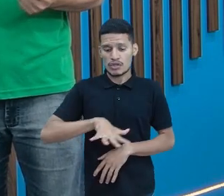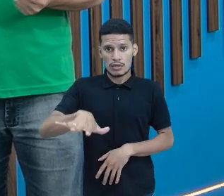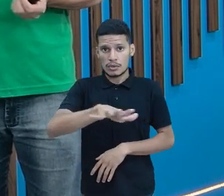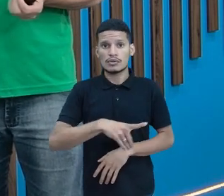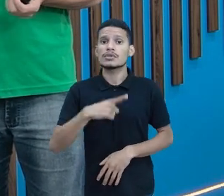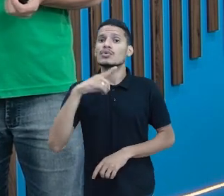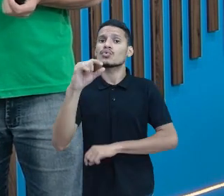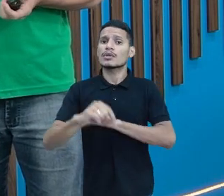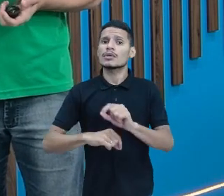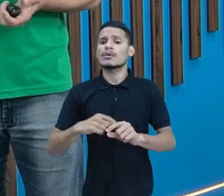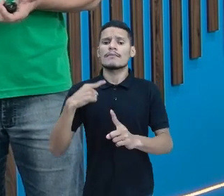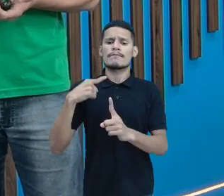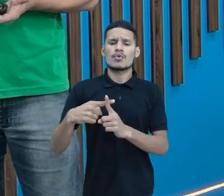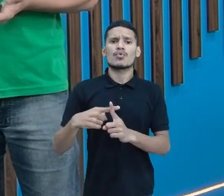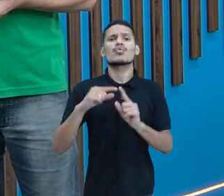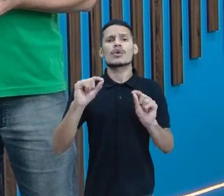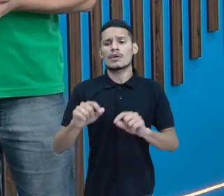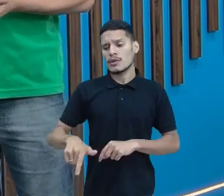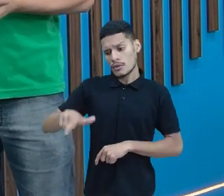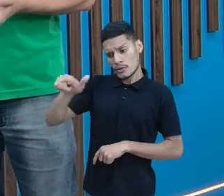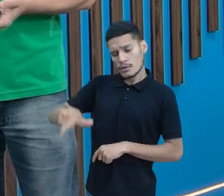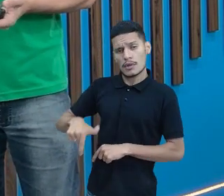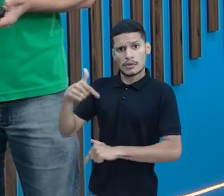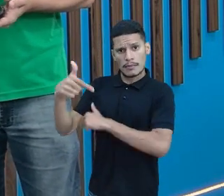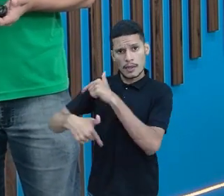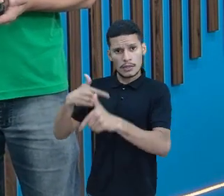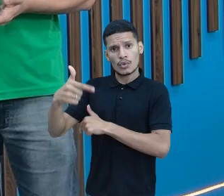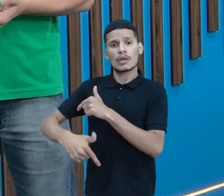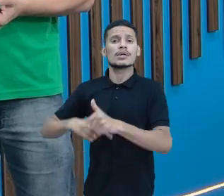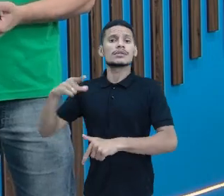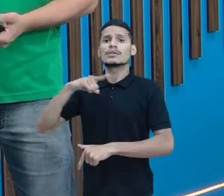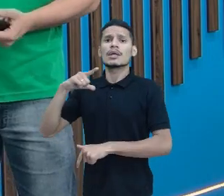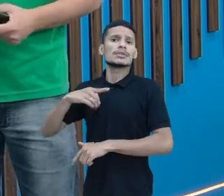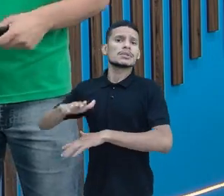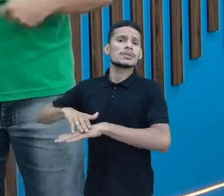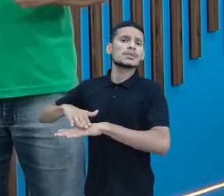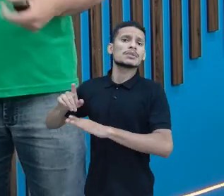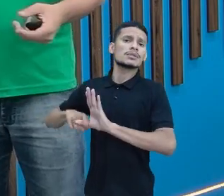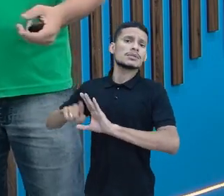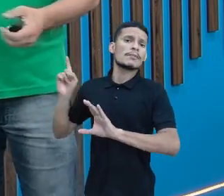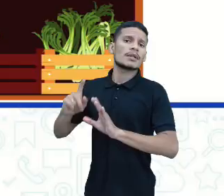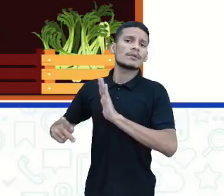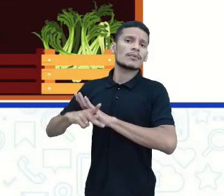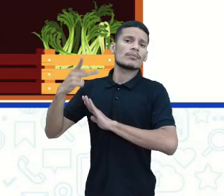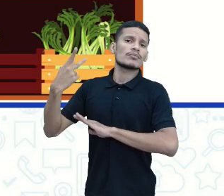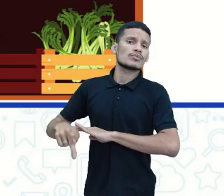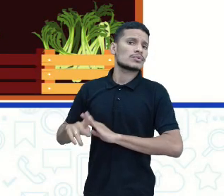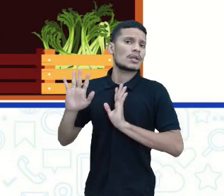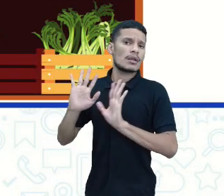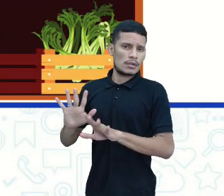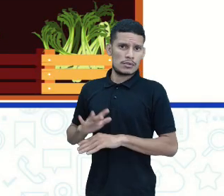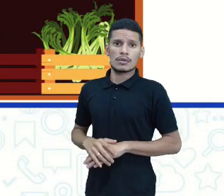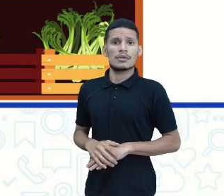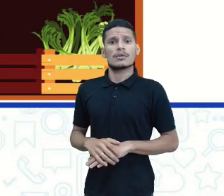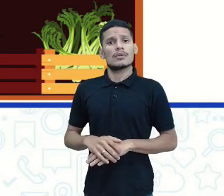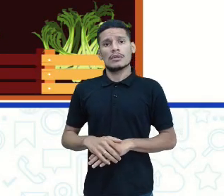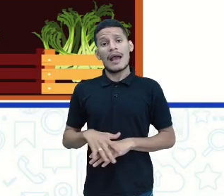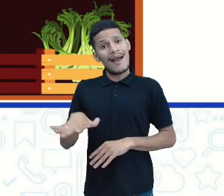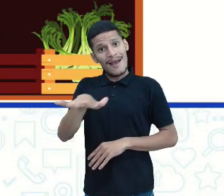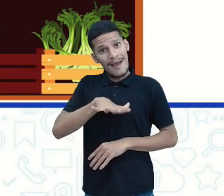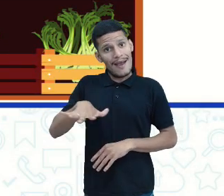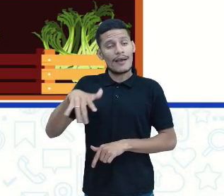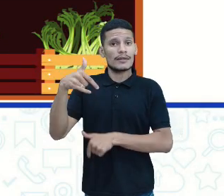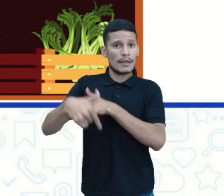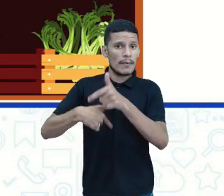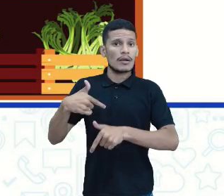qual essa trabalhadora, especialmente, ela tem independência em relação nesse mundo do trabalho.